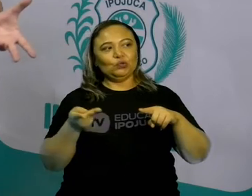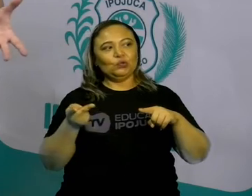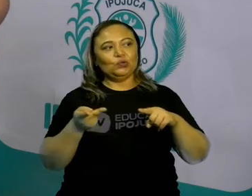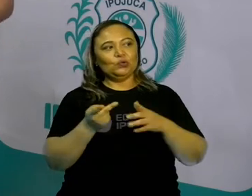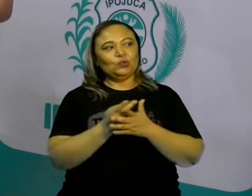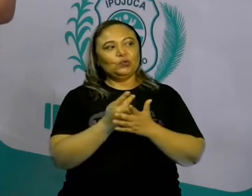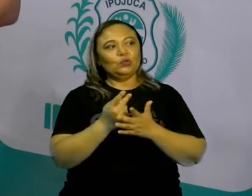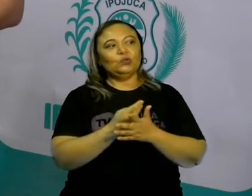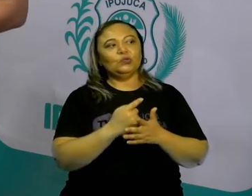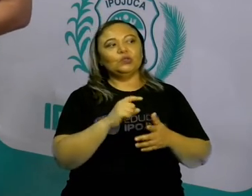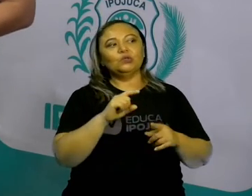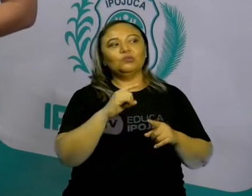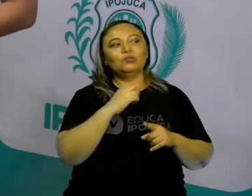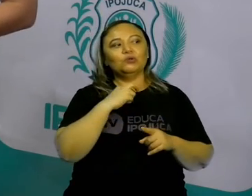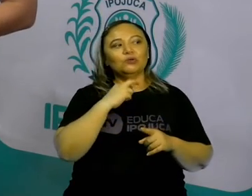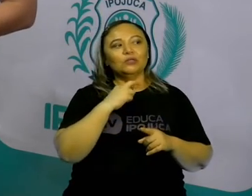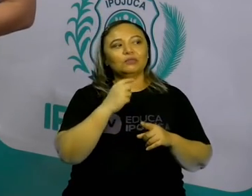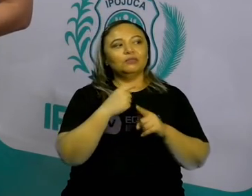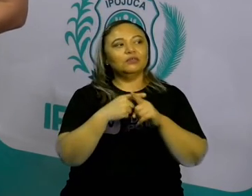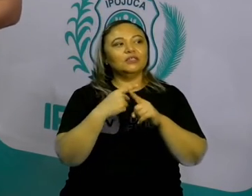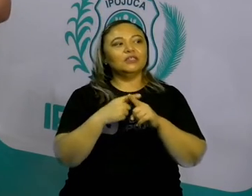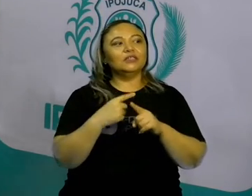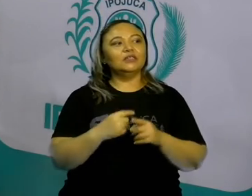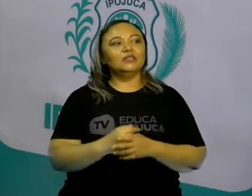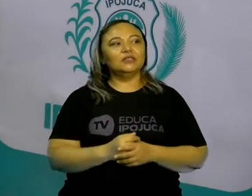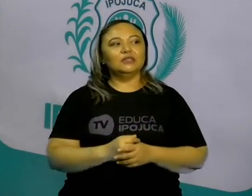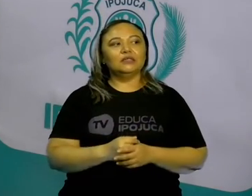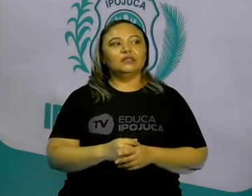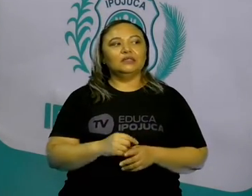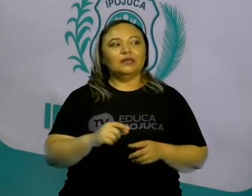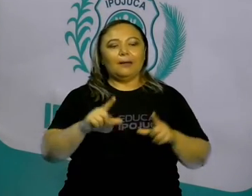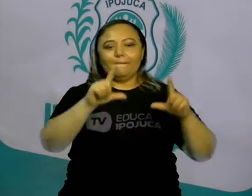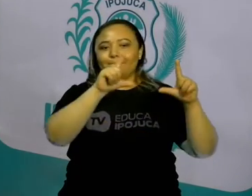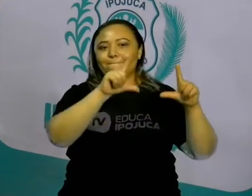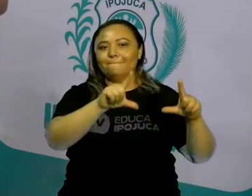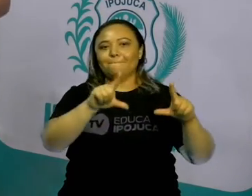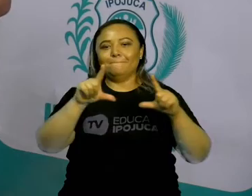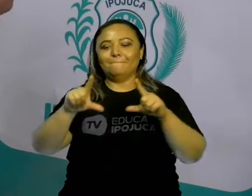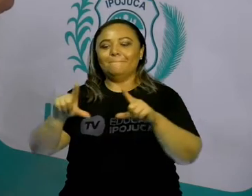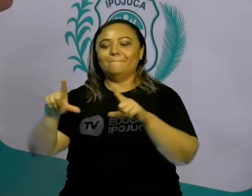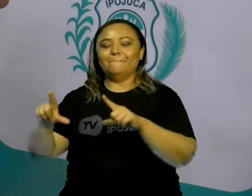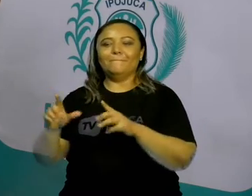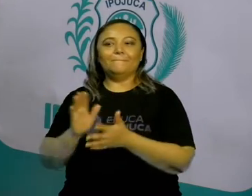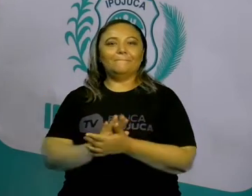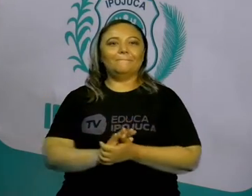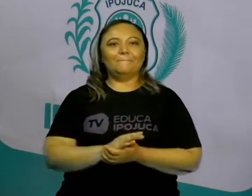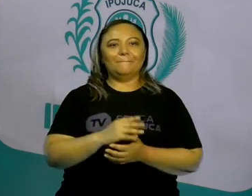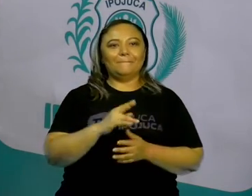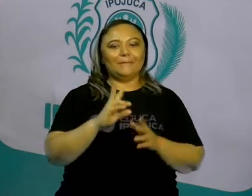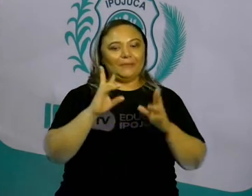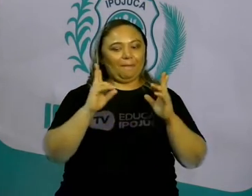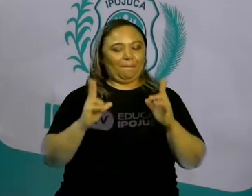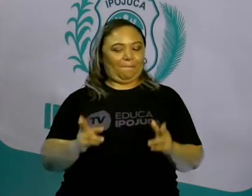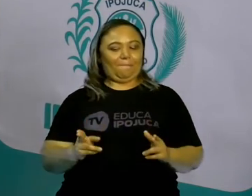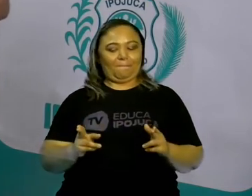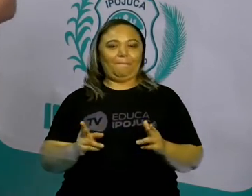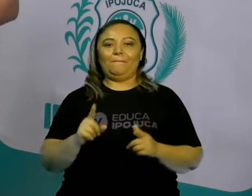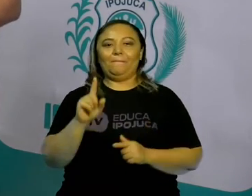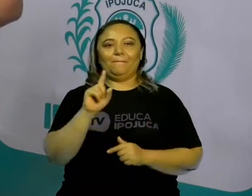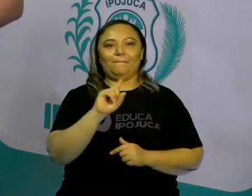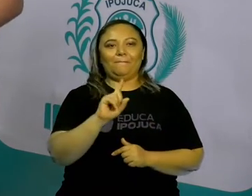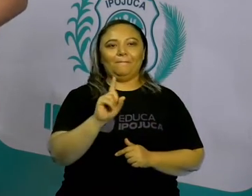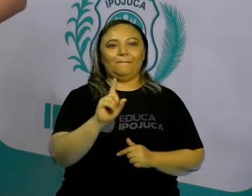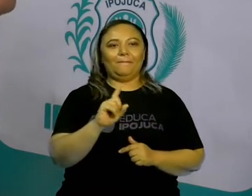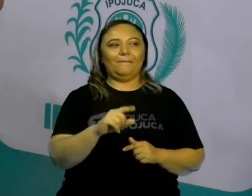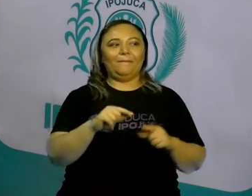um dar-me o que nós não temos mais um espaço amostral de 10 cm